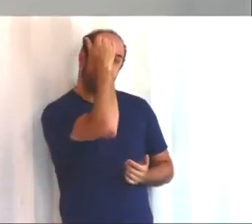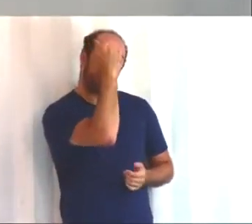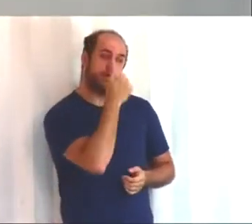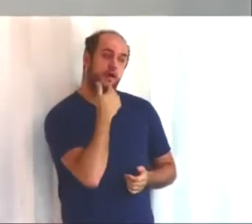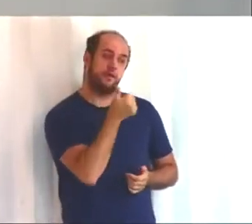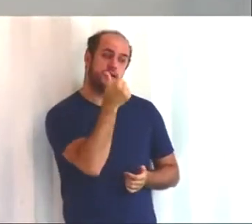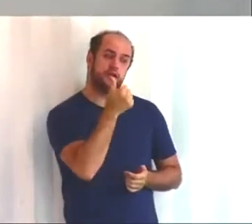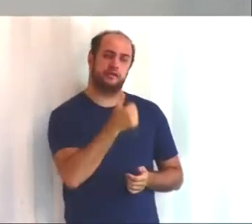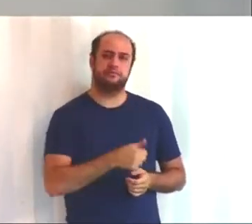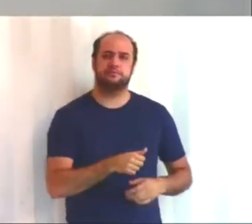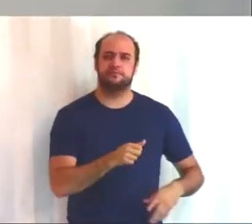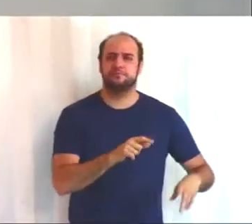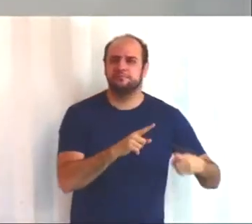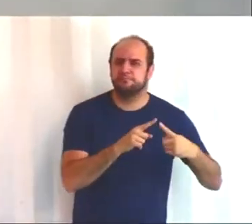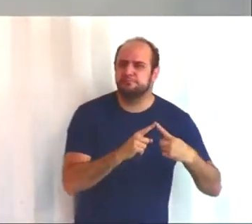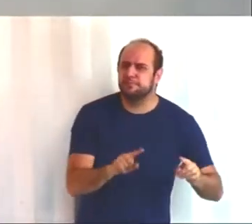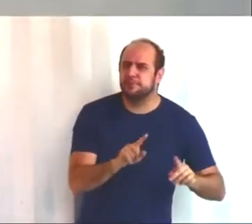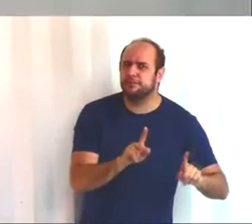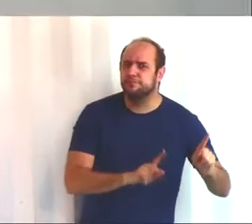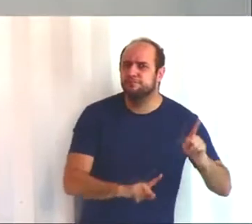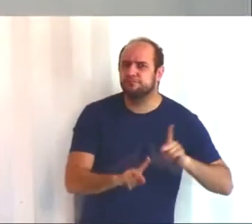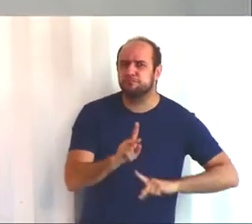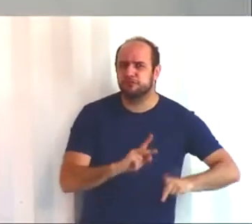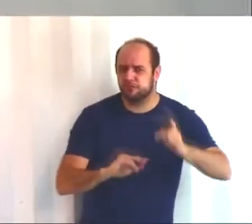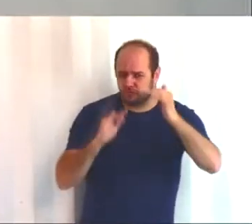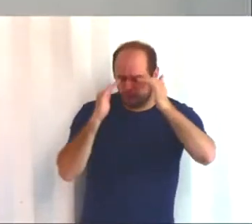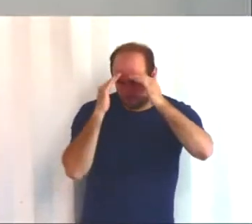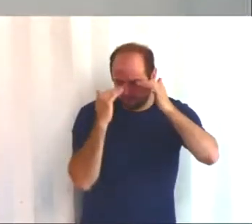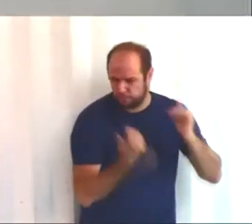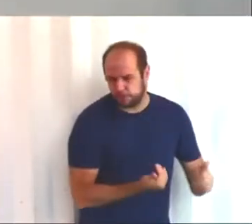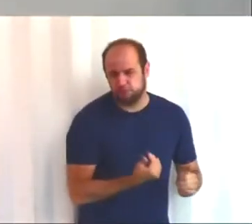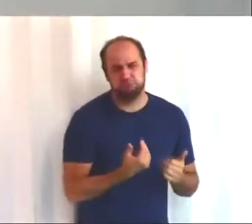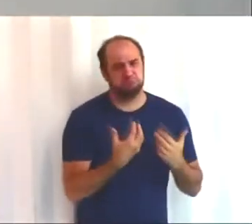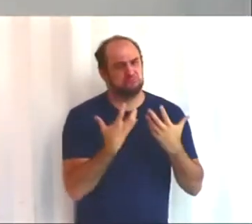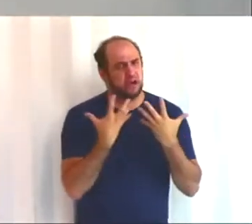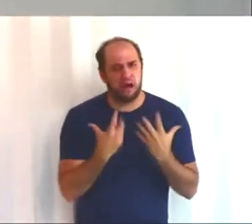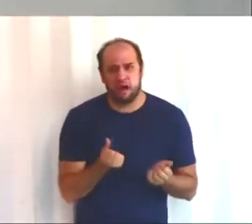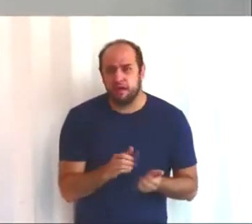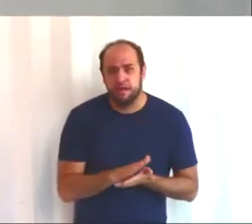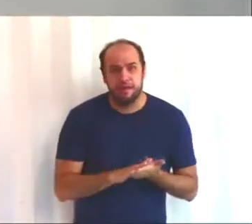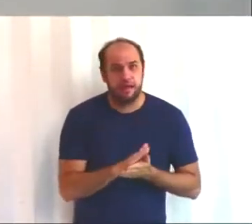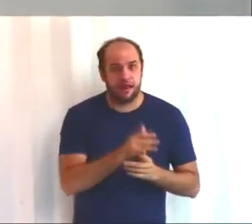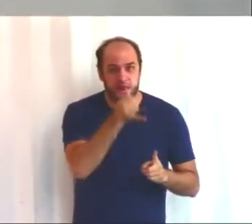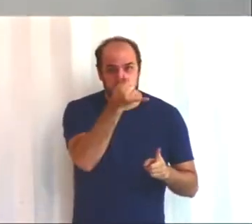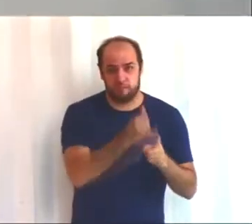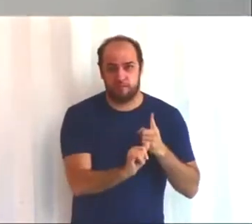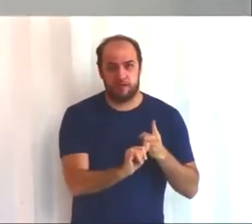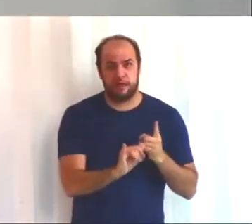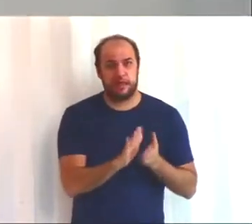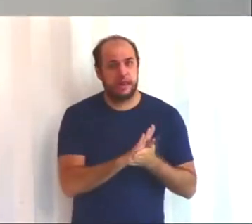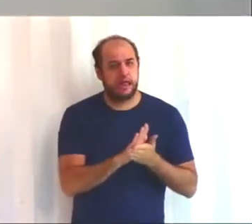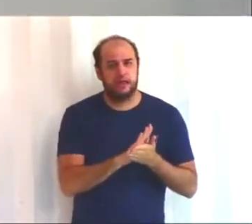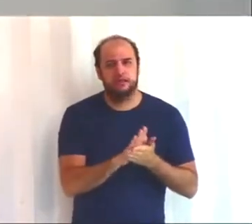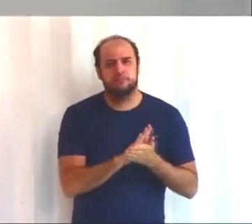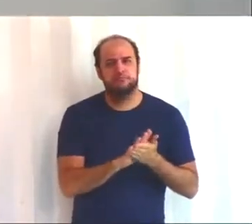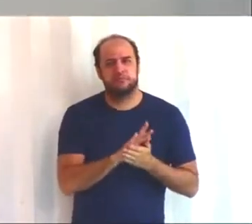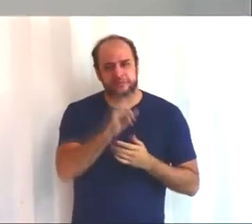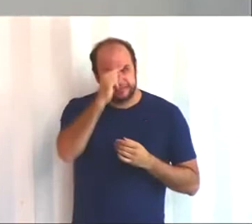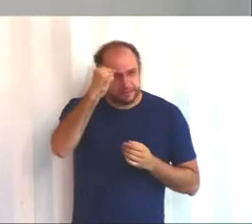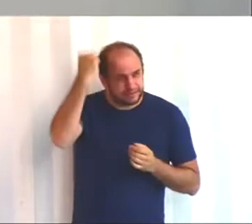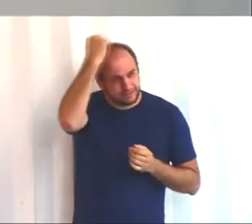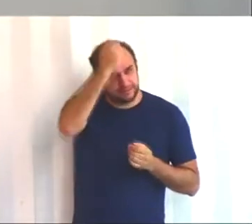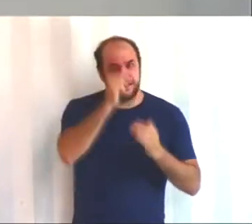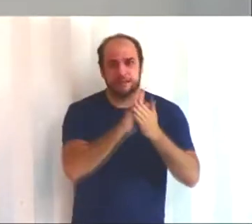é que o povo não contemplou o risco, o povo não aceitou a profecia de tanto tempo acerca de santidade e